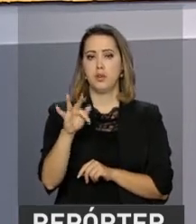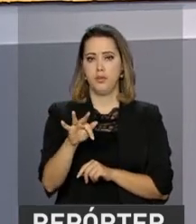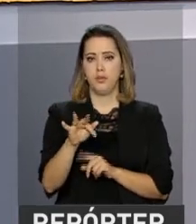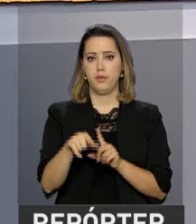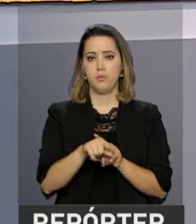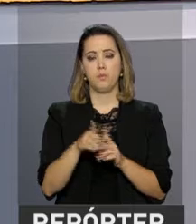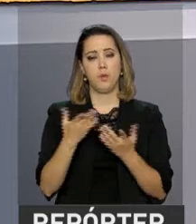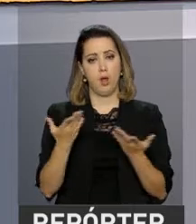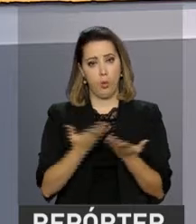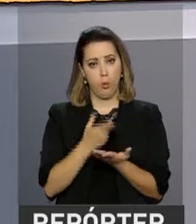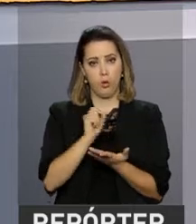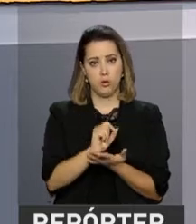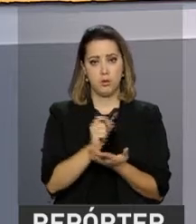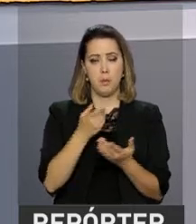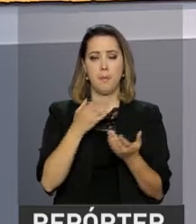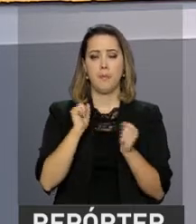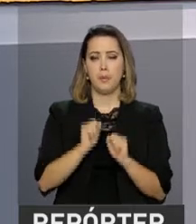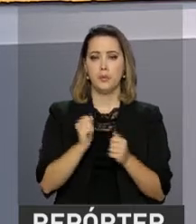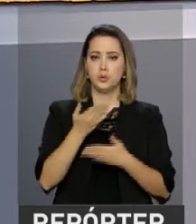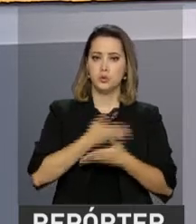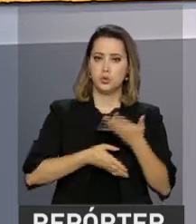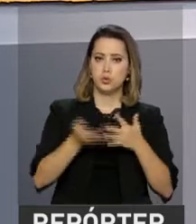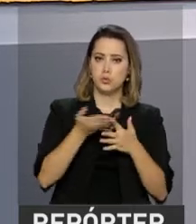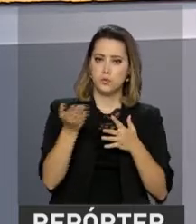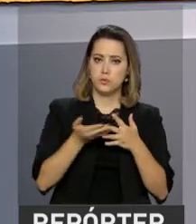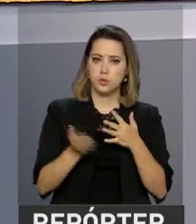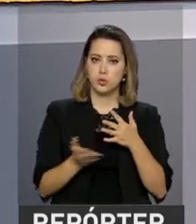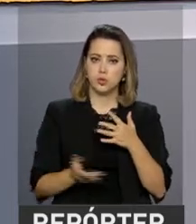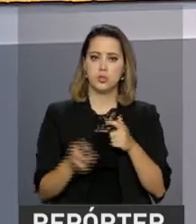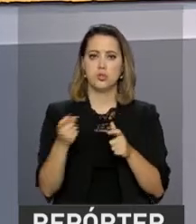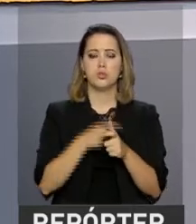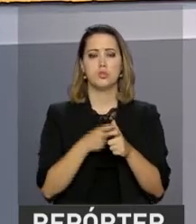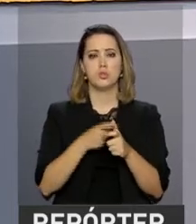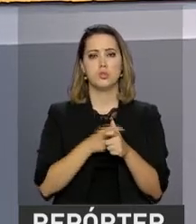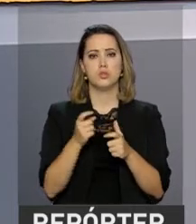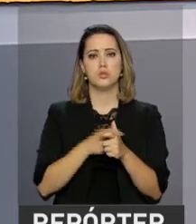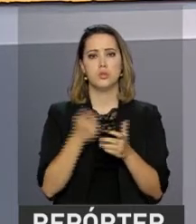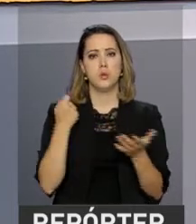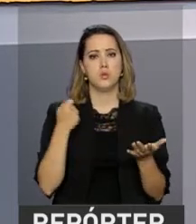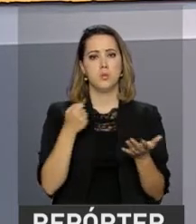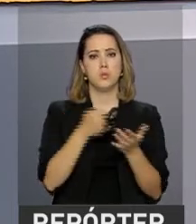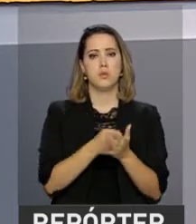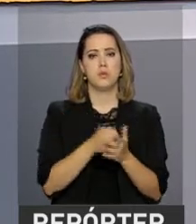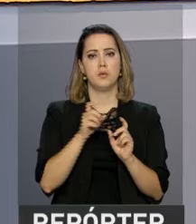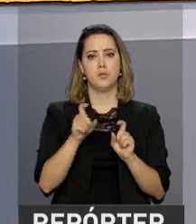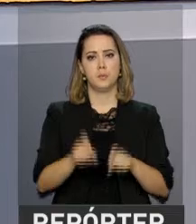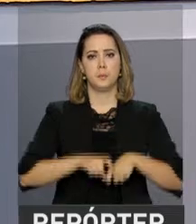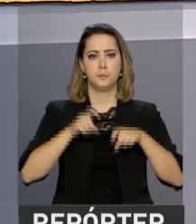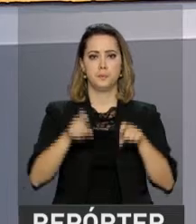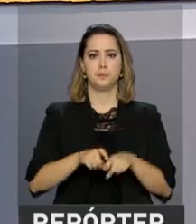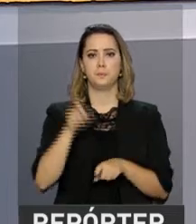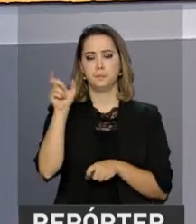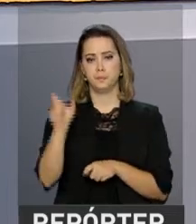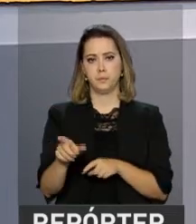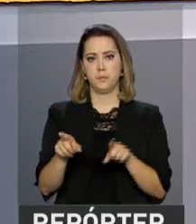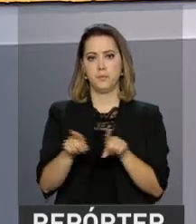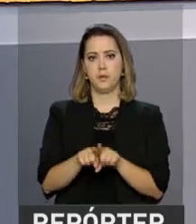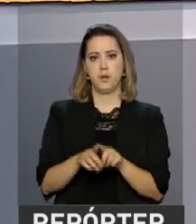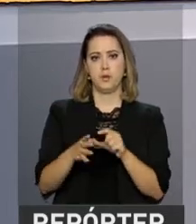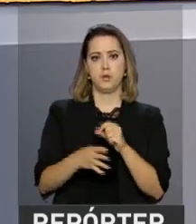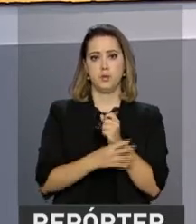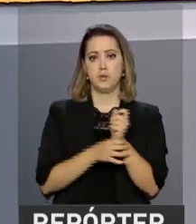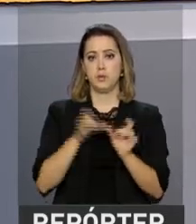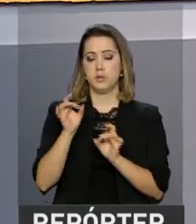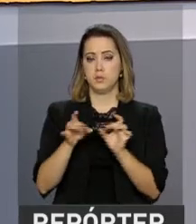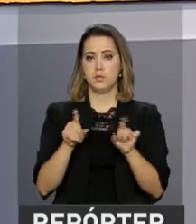permite que os agricultores negocinho as dívidas relativas à contribuição do empregador rural pessoa física do segurado especial